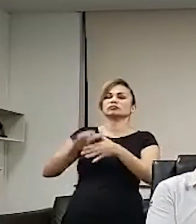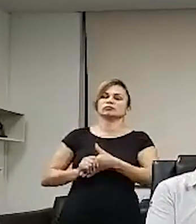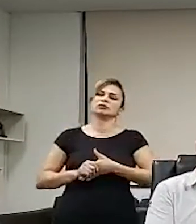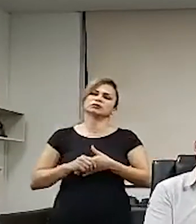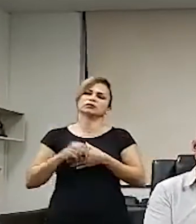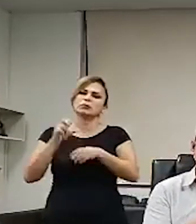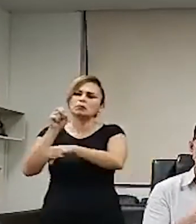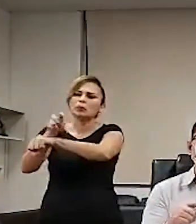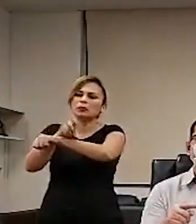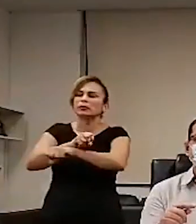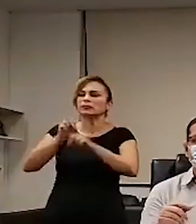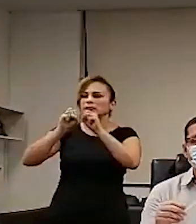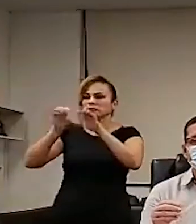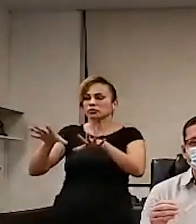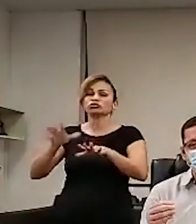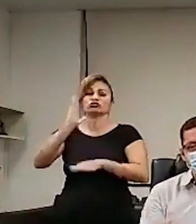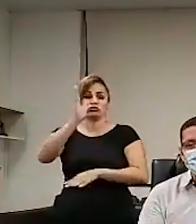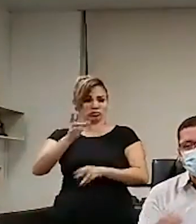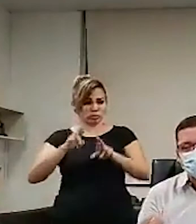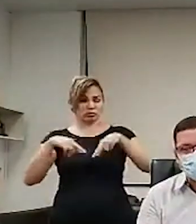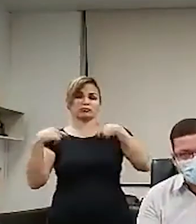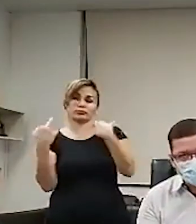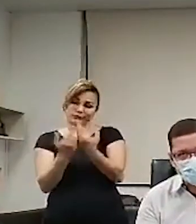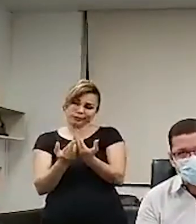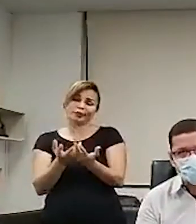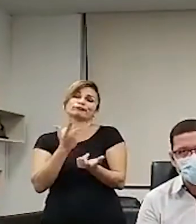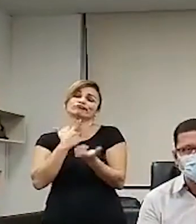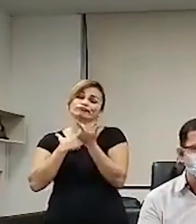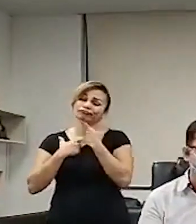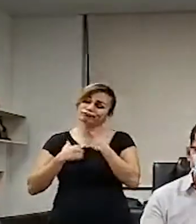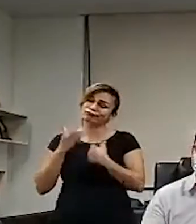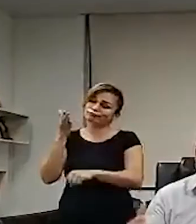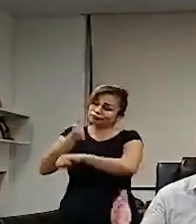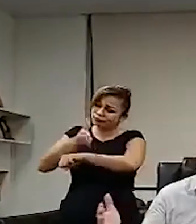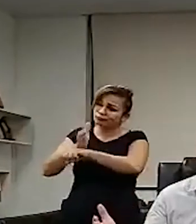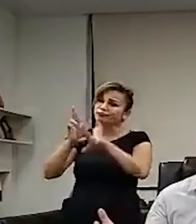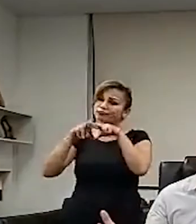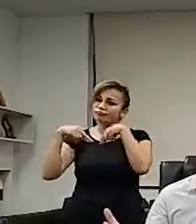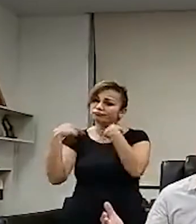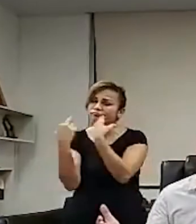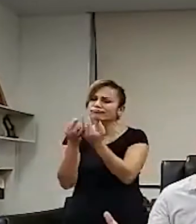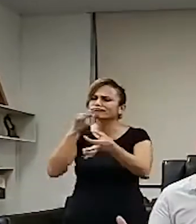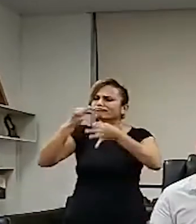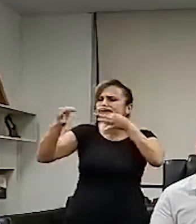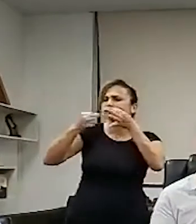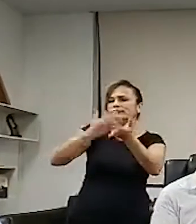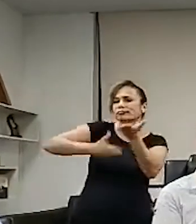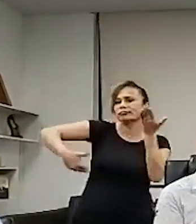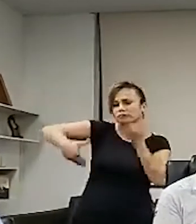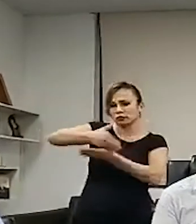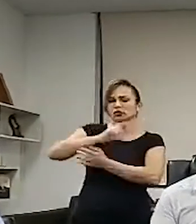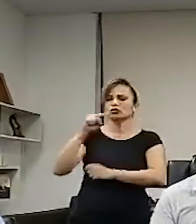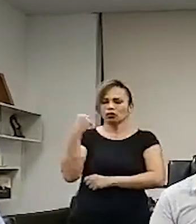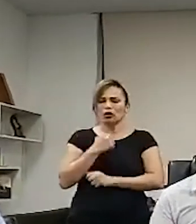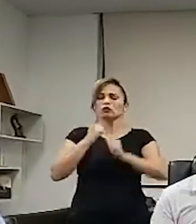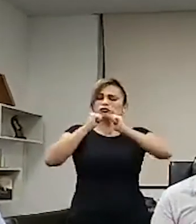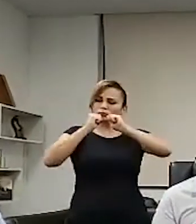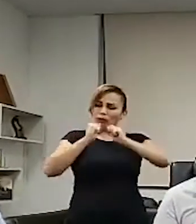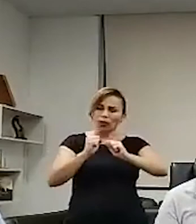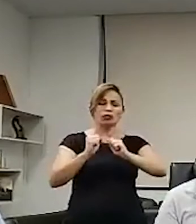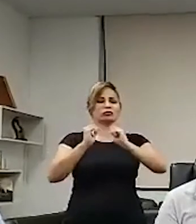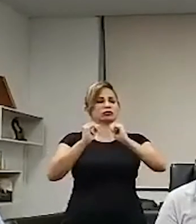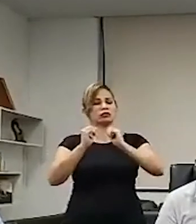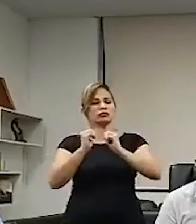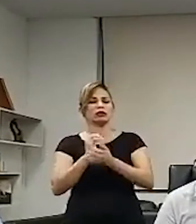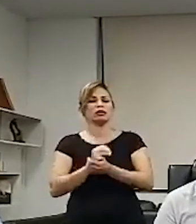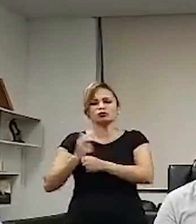fez inclusive a reunião, mas eu gostaria de participar dessa reunião. A gente pode botar as autoridades inclusive online para